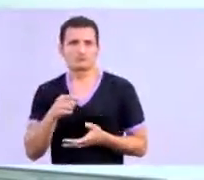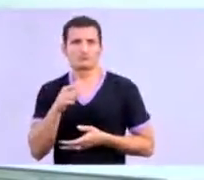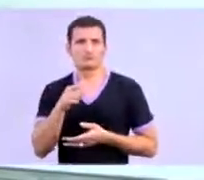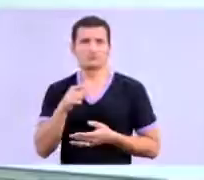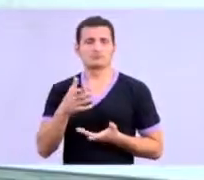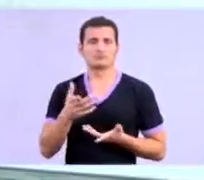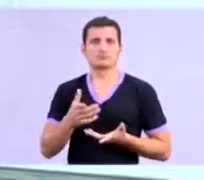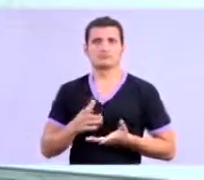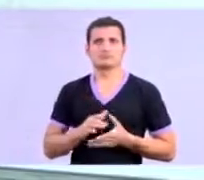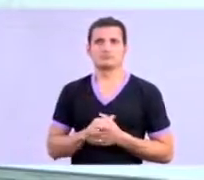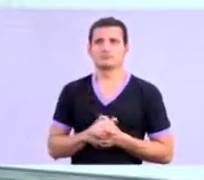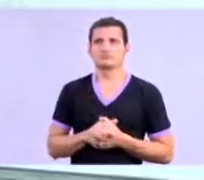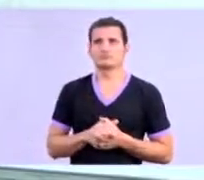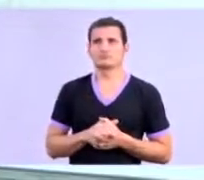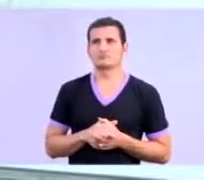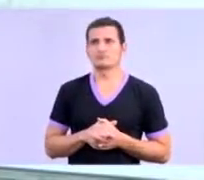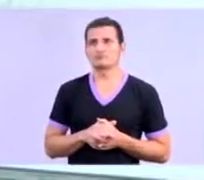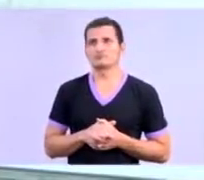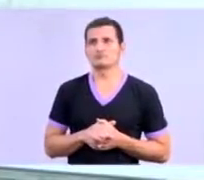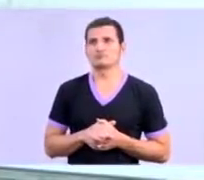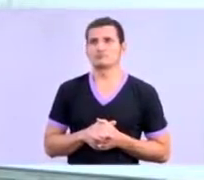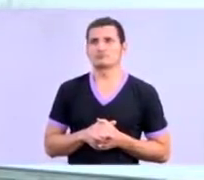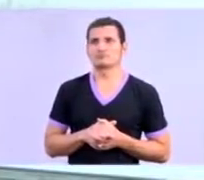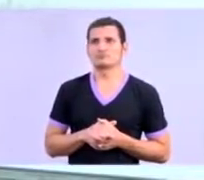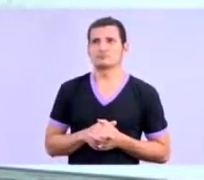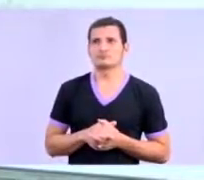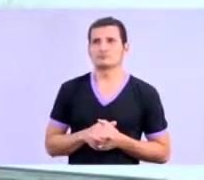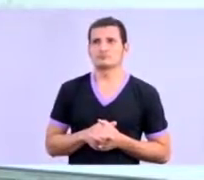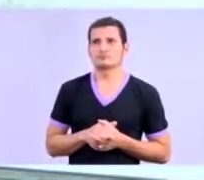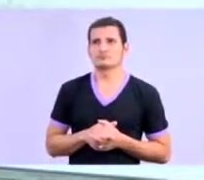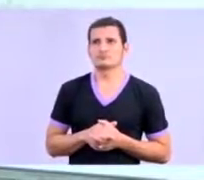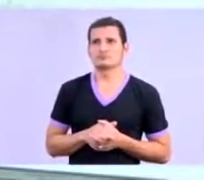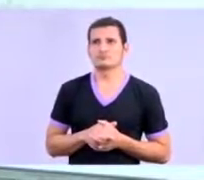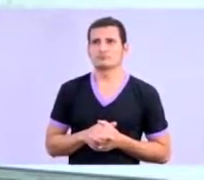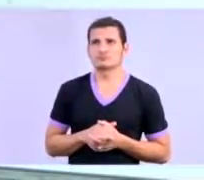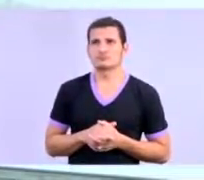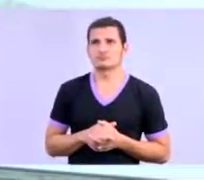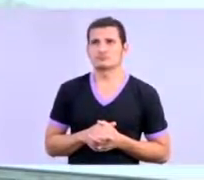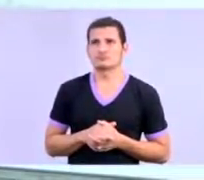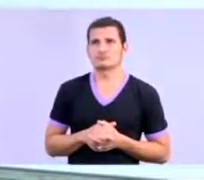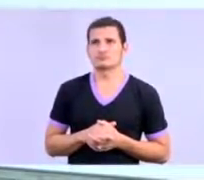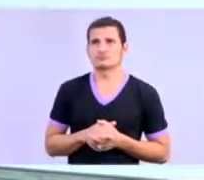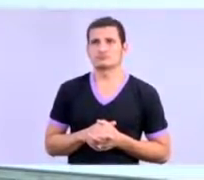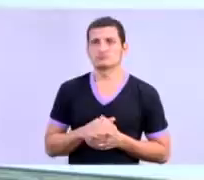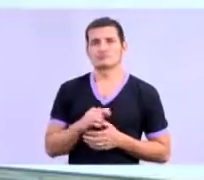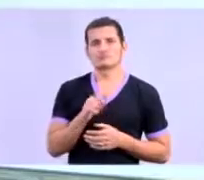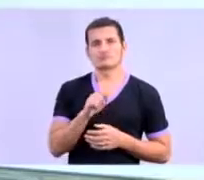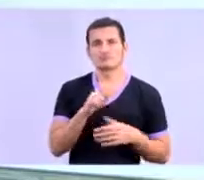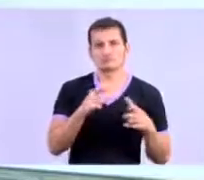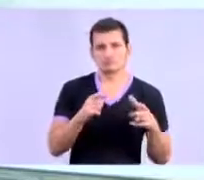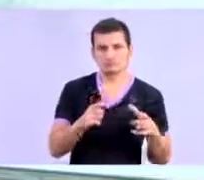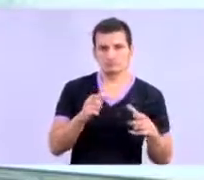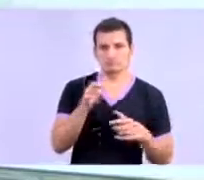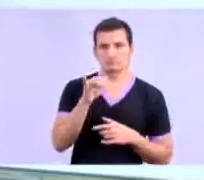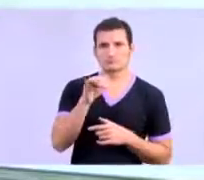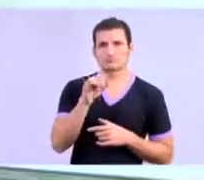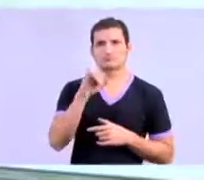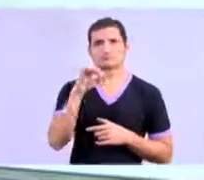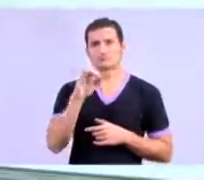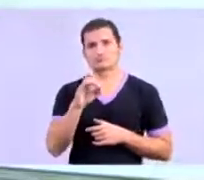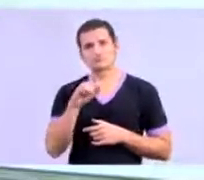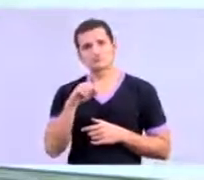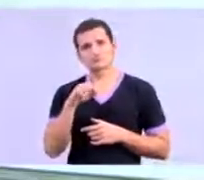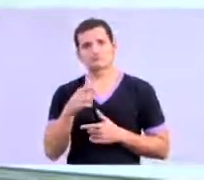eu sou? Aí você pode ver ali e falar, opa, realmente ali não estava. O meu endereço físico estava